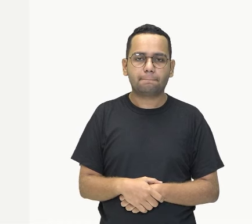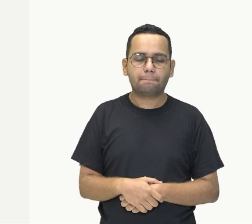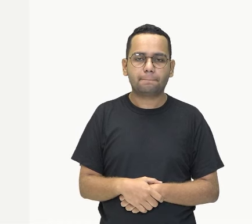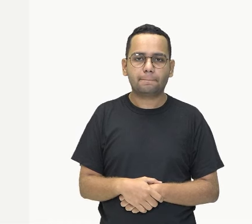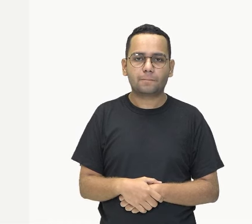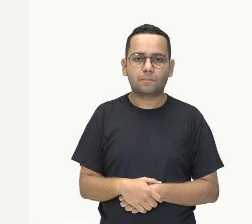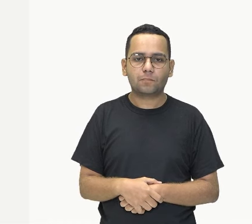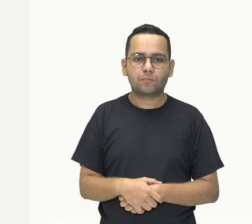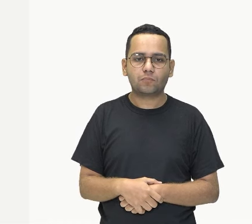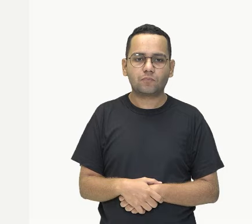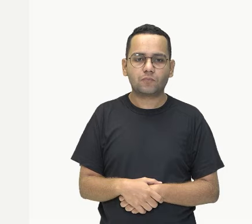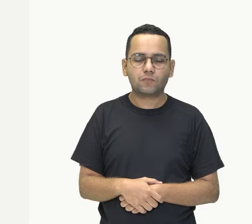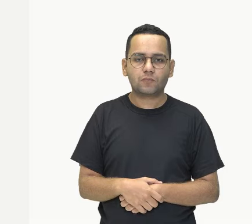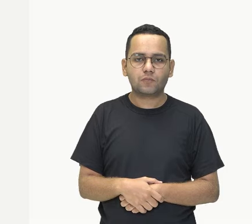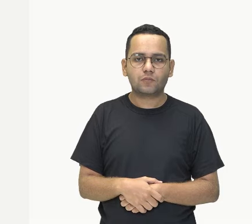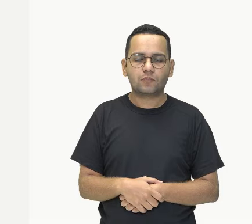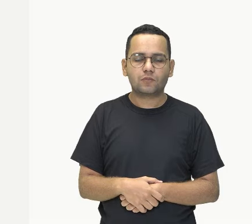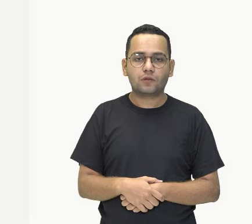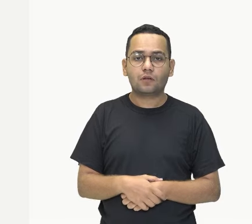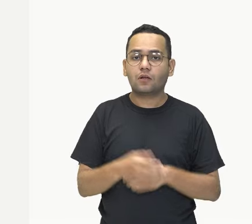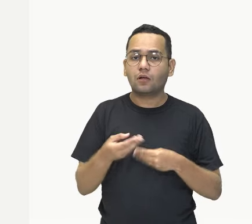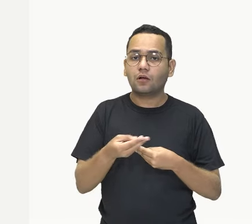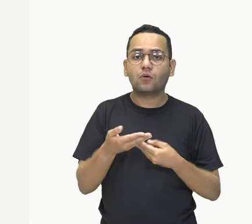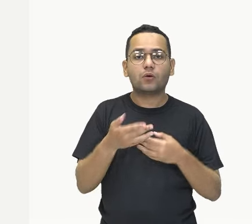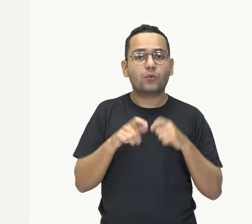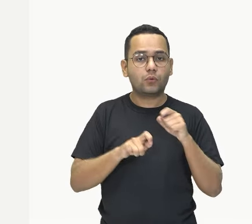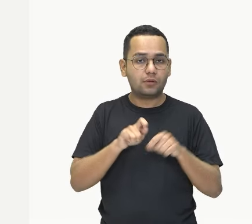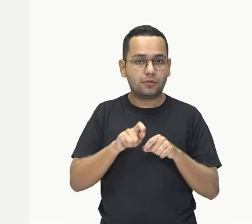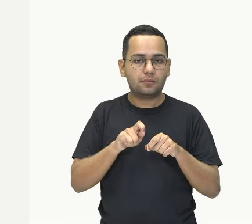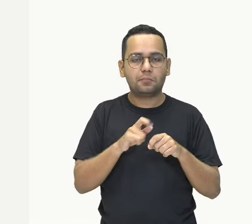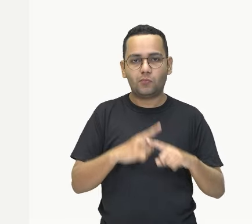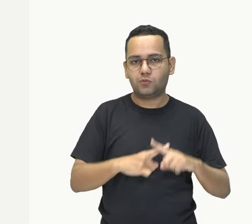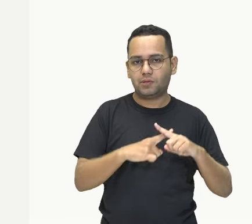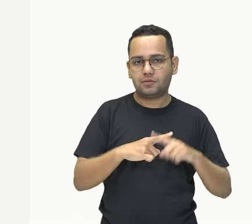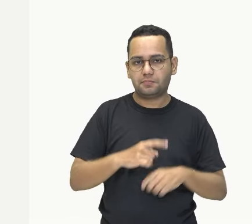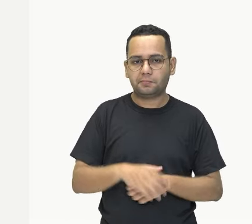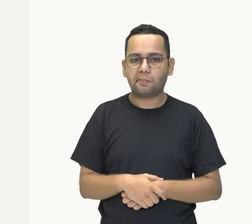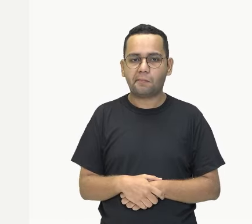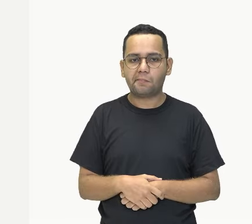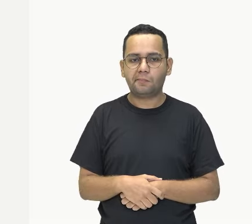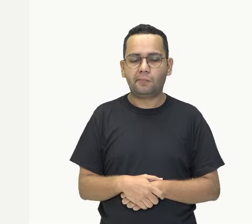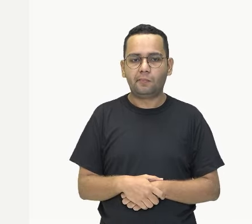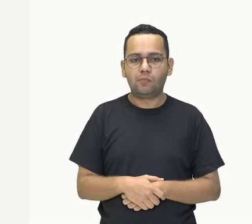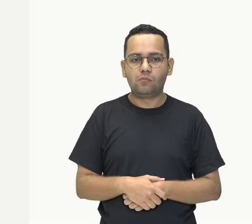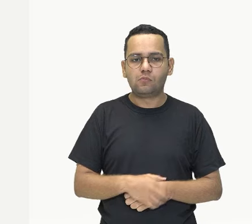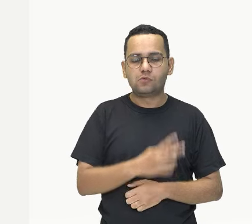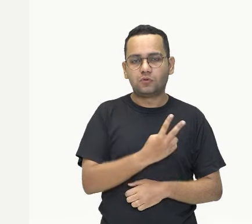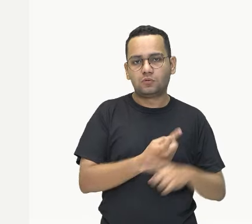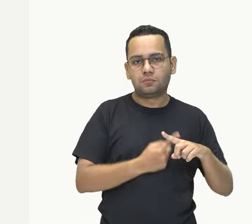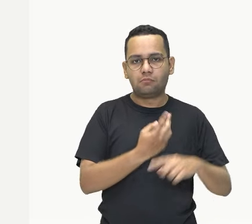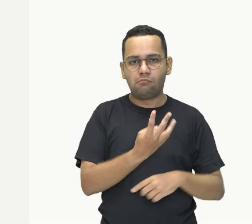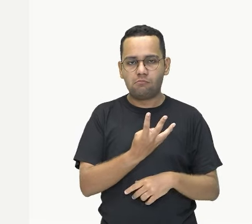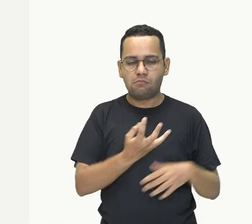Ok? E agora a gente vai para a nossa multiplicação. Ó. 2 vezes